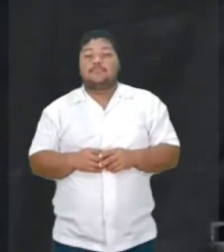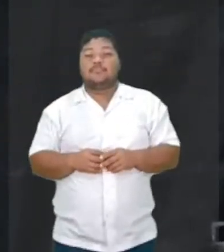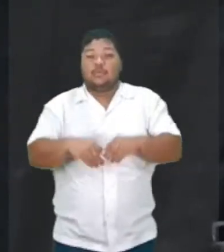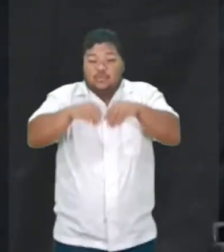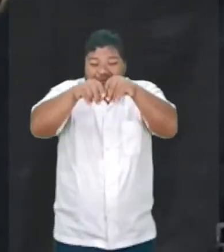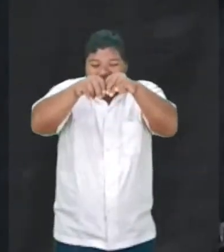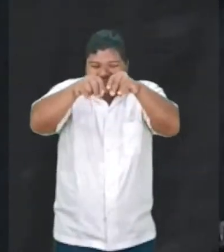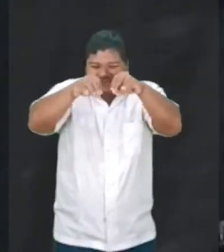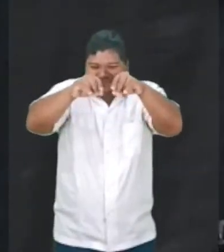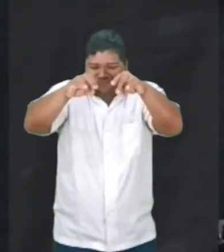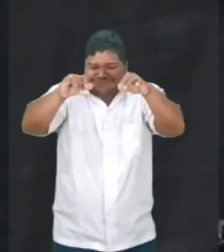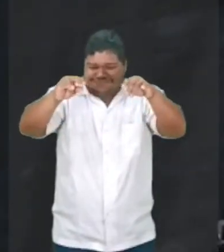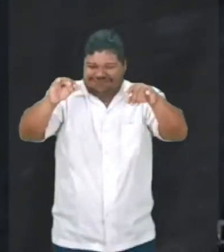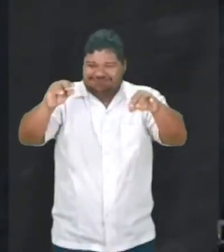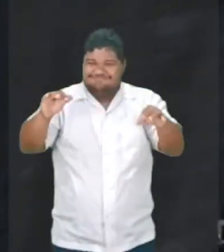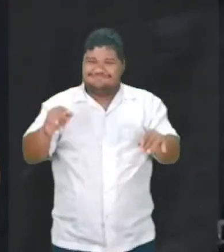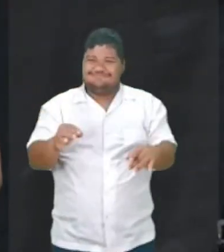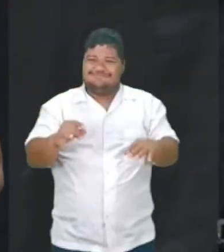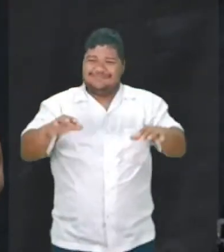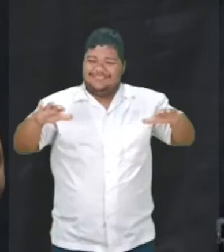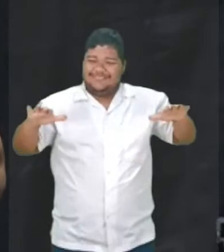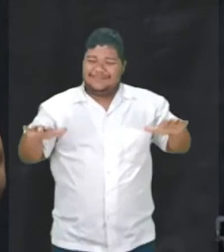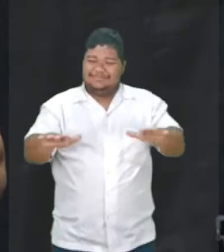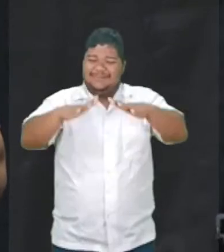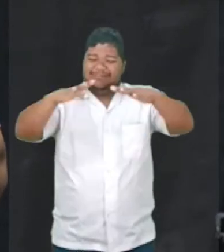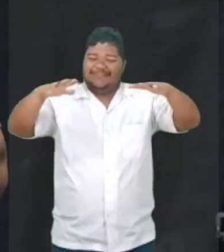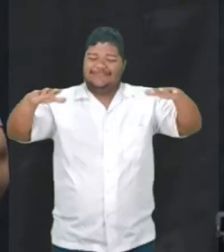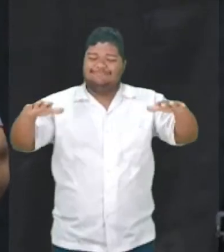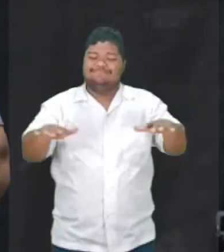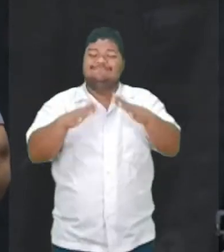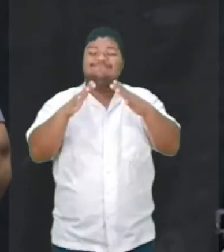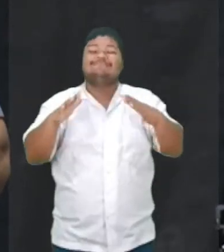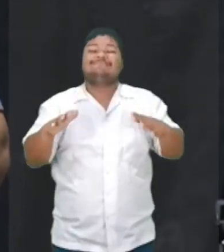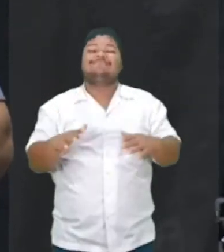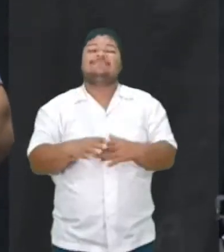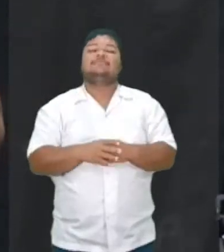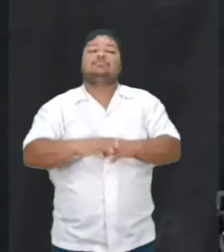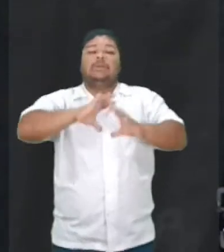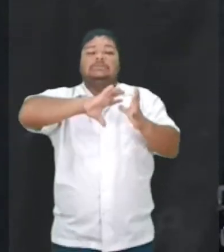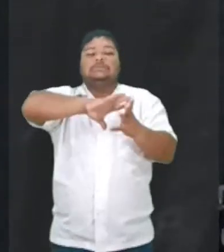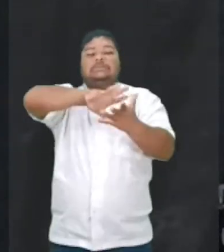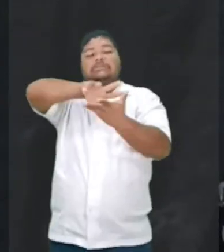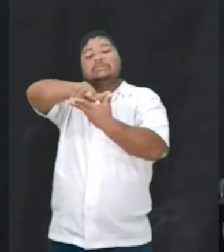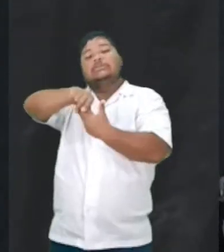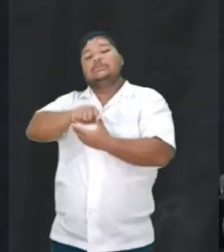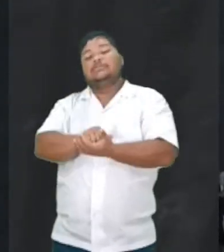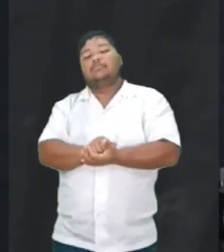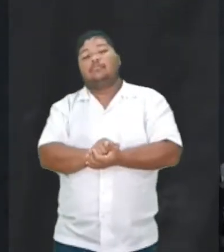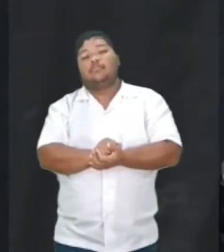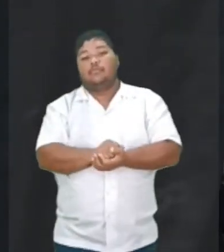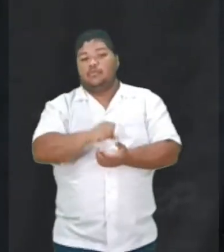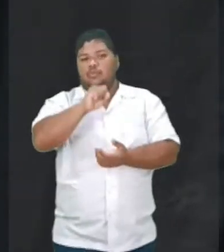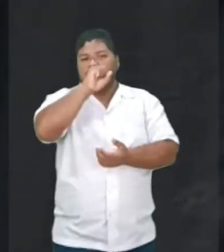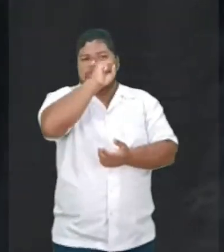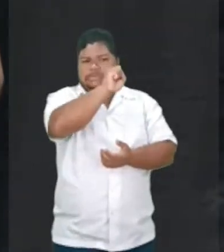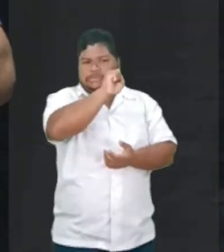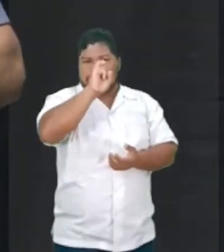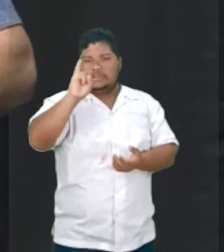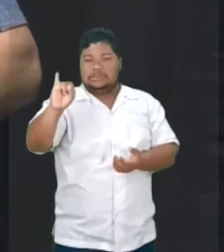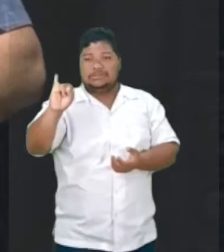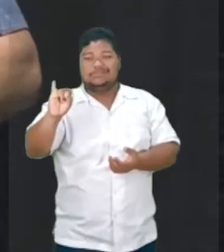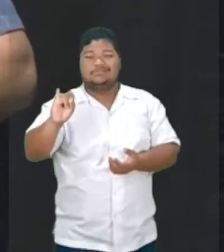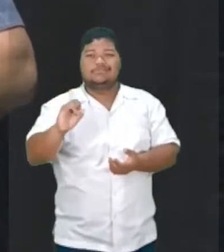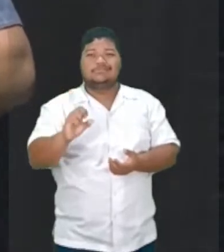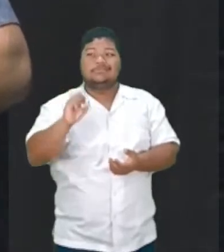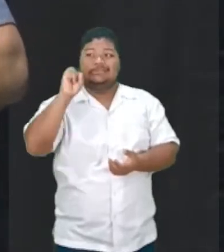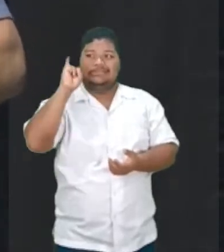em todas as praias do planeta Terra. Olha o que Isaías está falando. Deus conhece